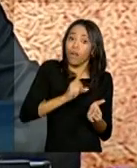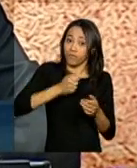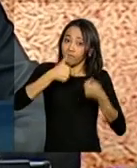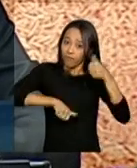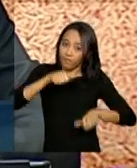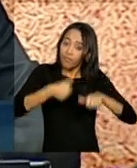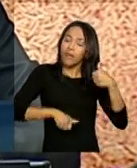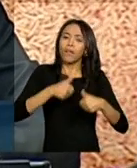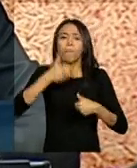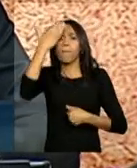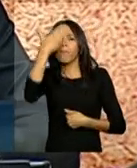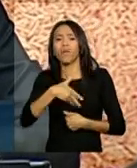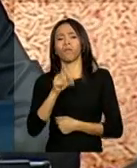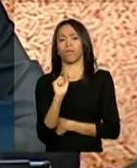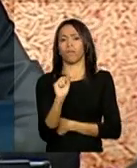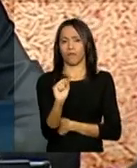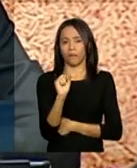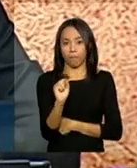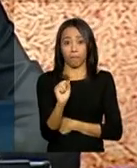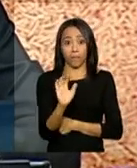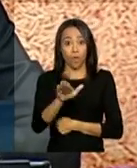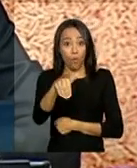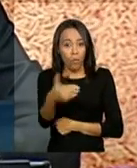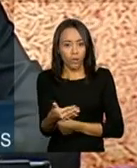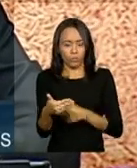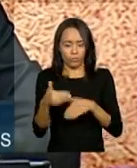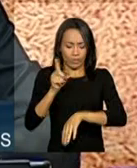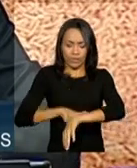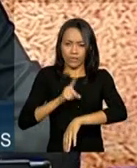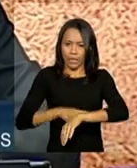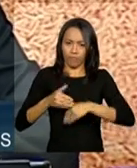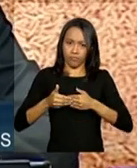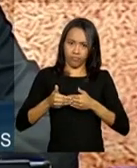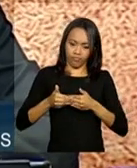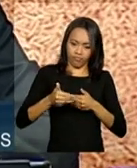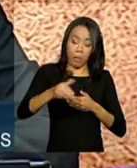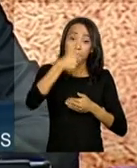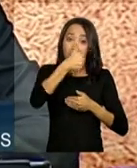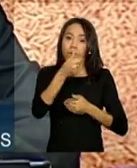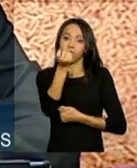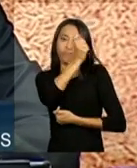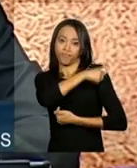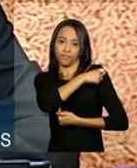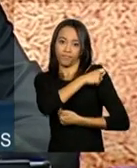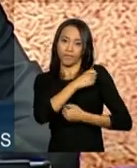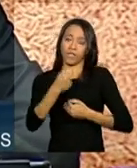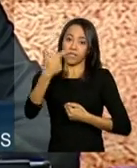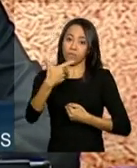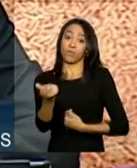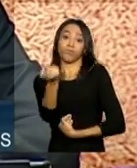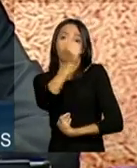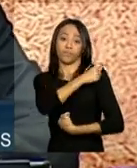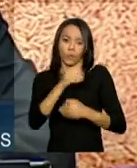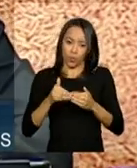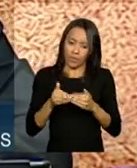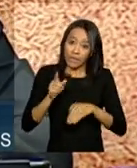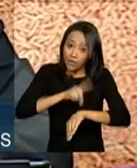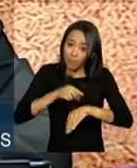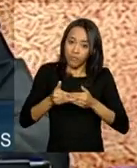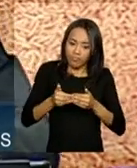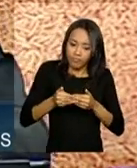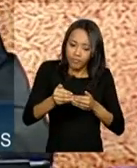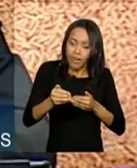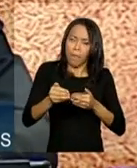demonstram que ao aumentar o intervalo entre a primeira e a terceira dose e a segunda dose e e também